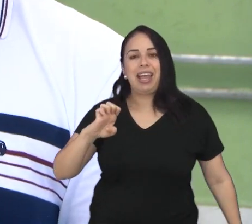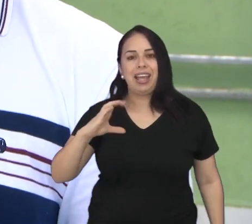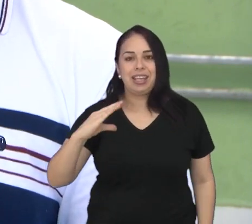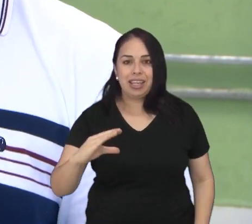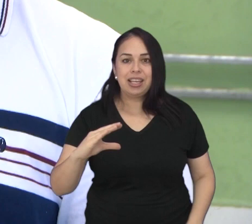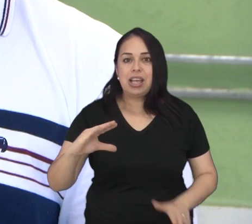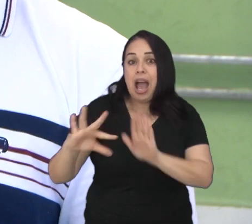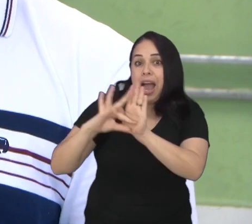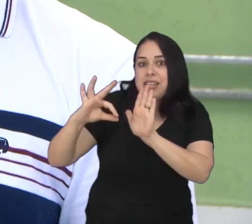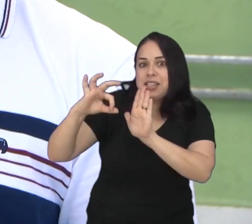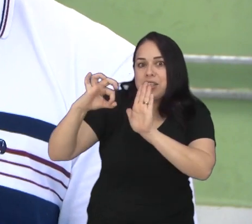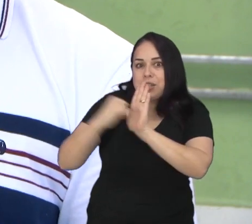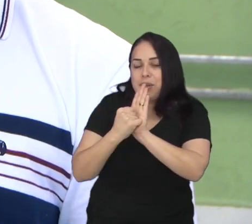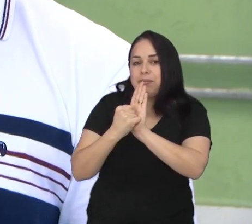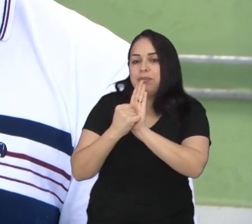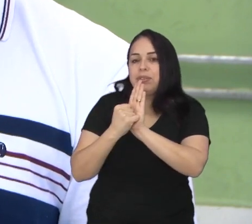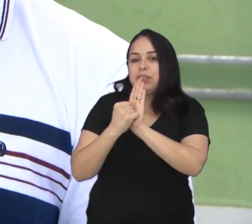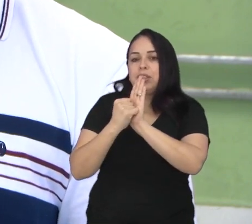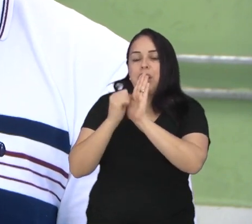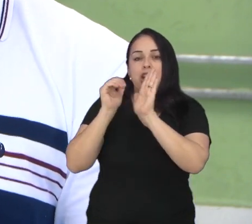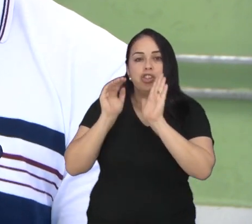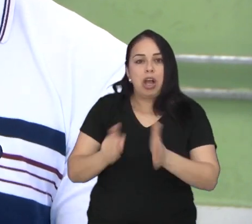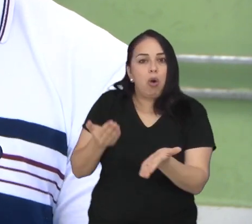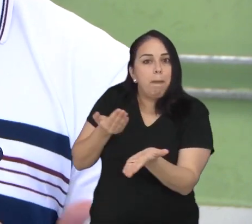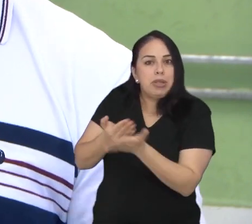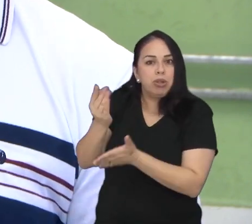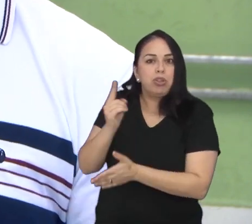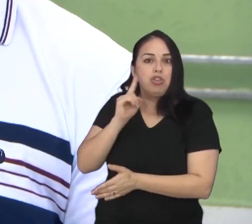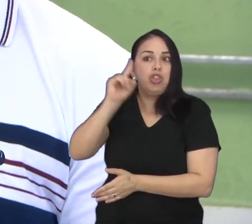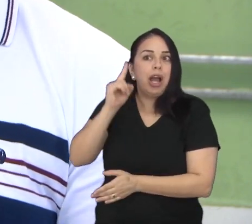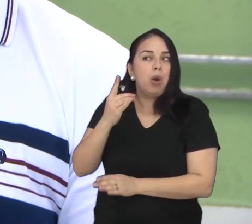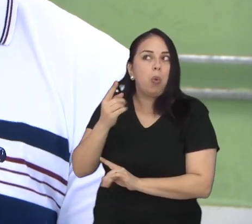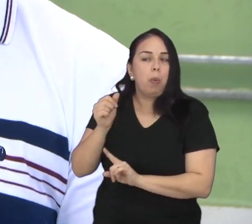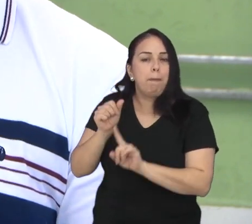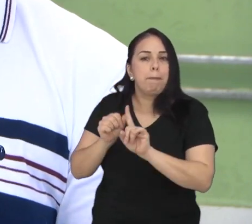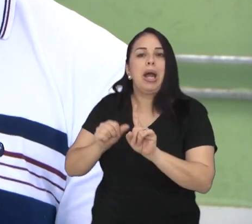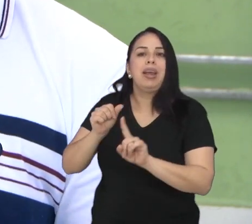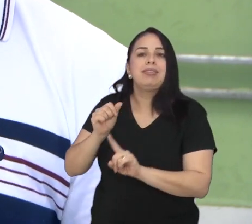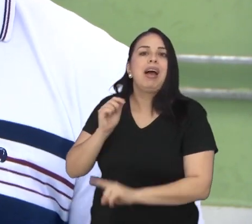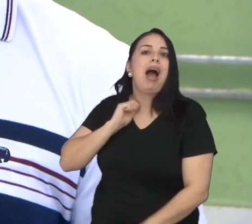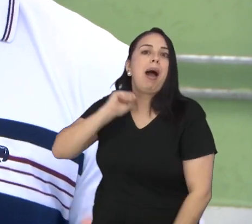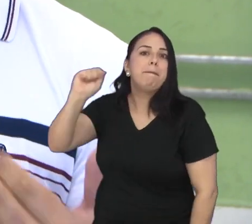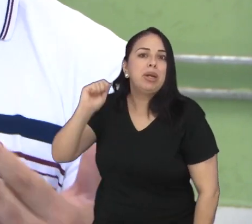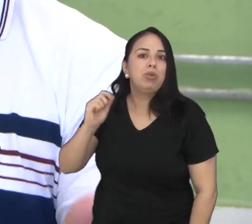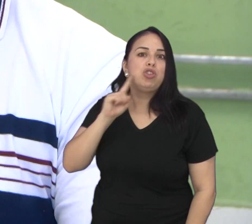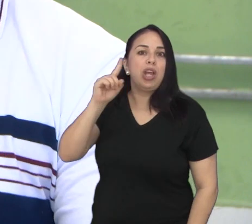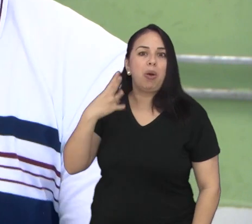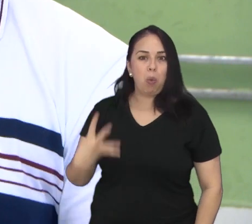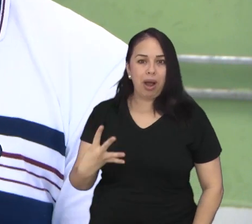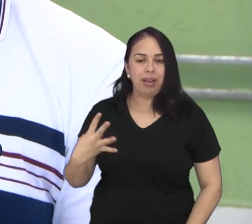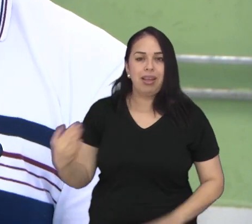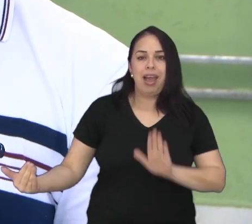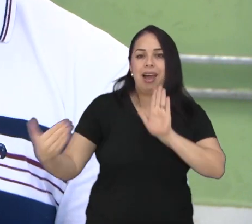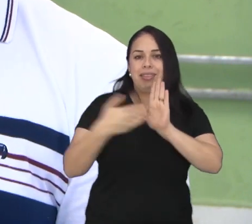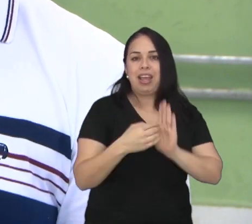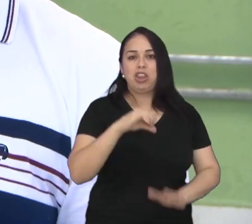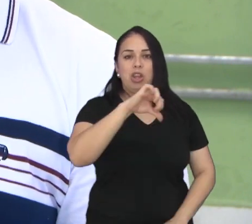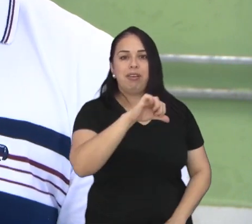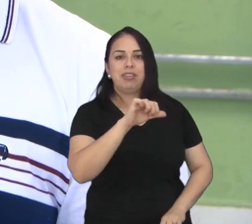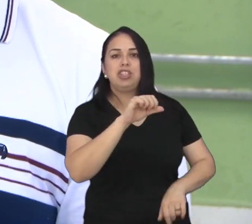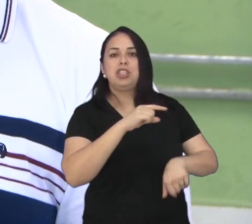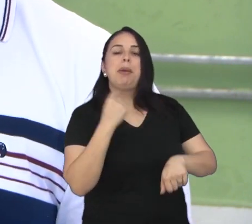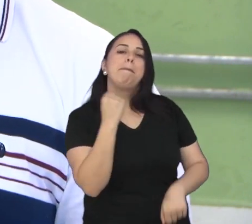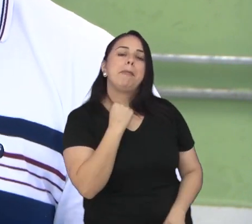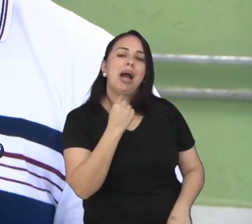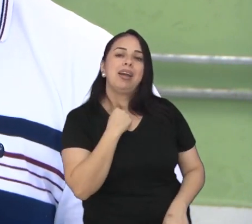vestibulinhoetec.com.br. As inscrições elas já abriram desde o dia 4 de abril e vão até 9 de maio. Né? Até 9